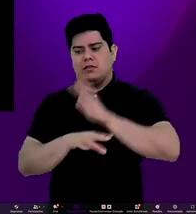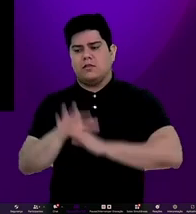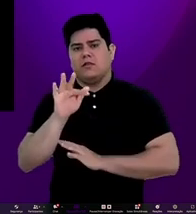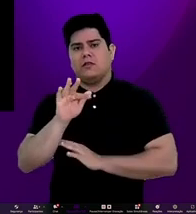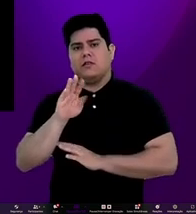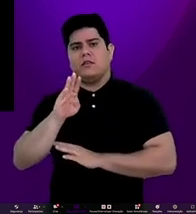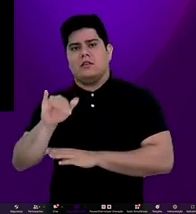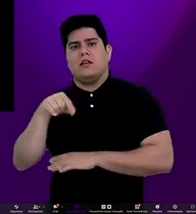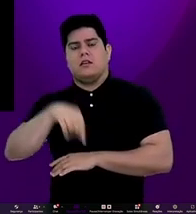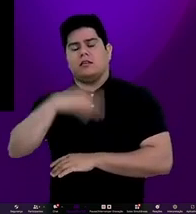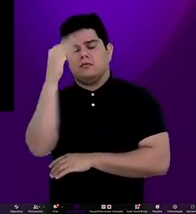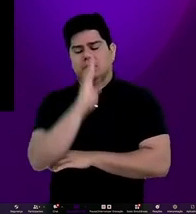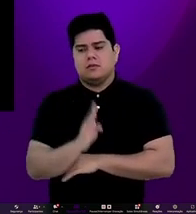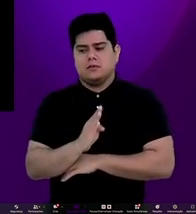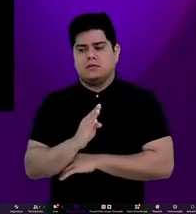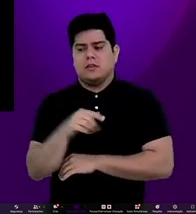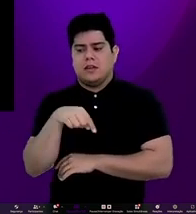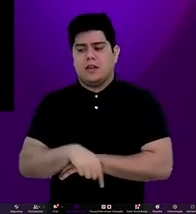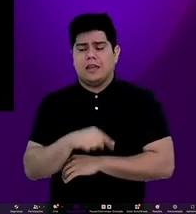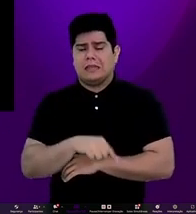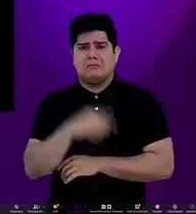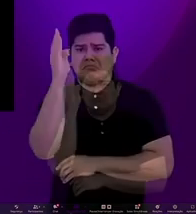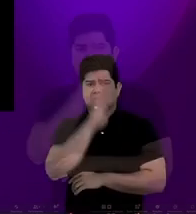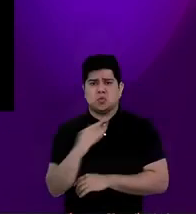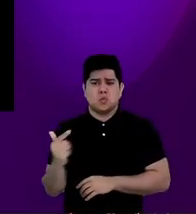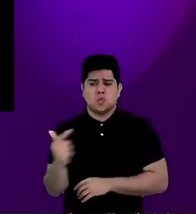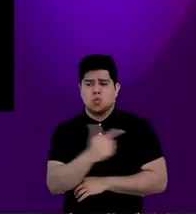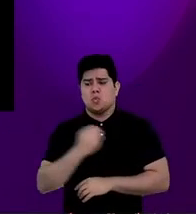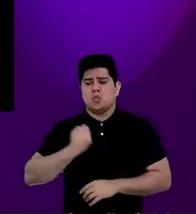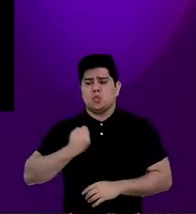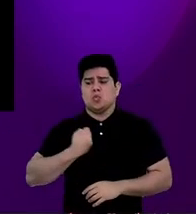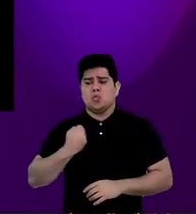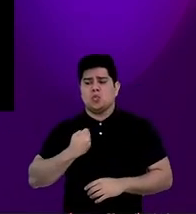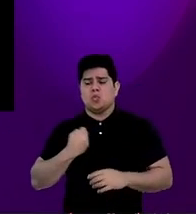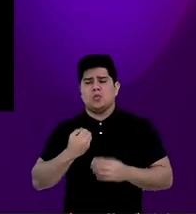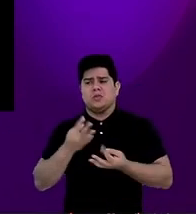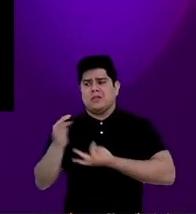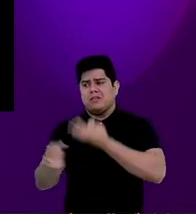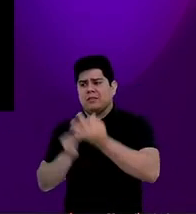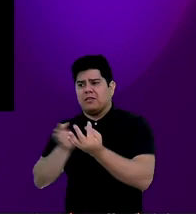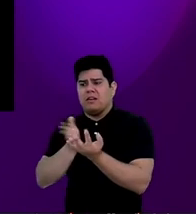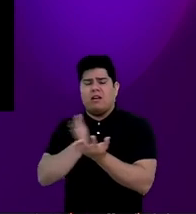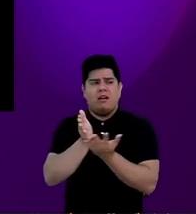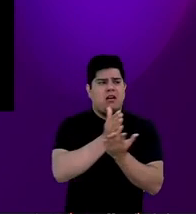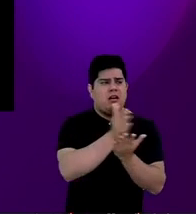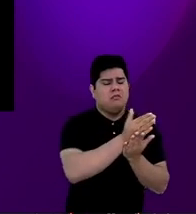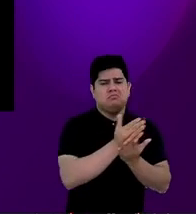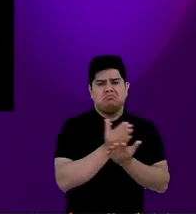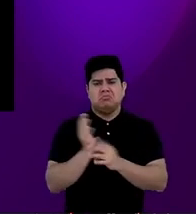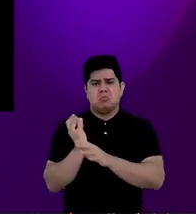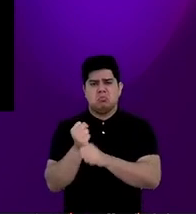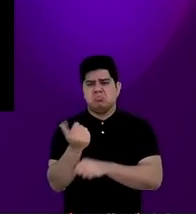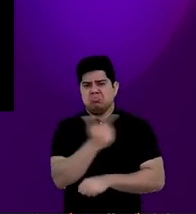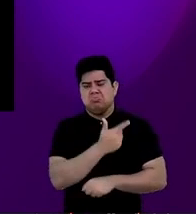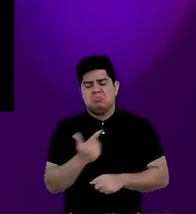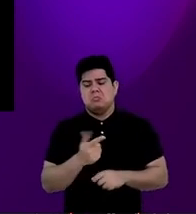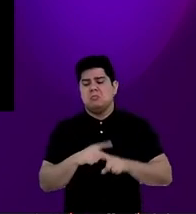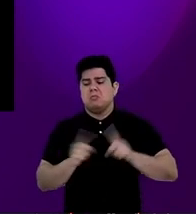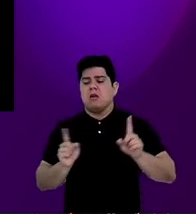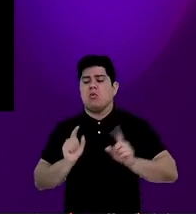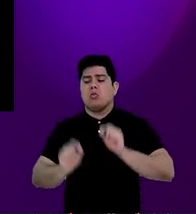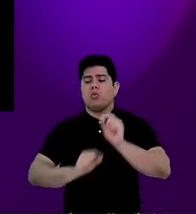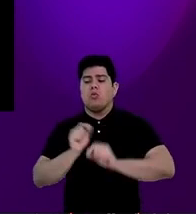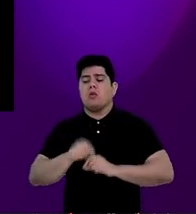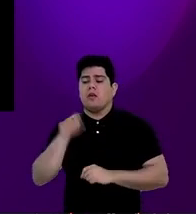Brasil. No Brasil, não se faz menção ao número de linhas de tratamento, e sim